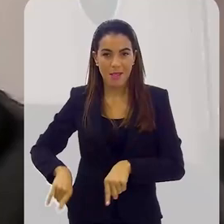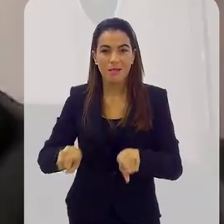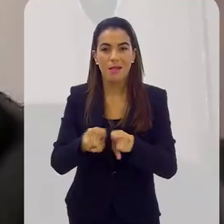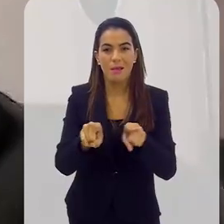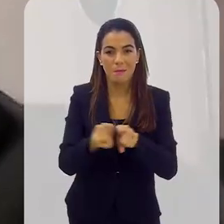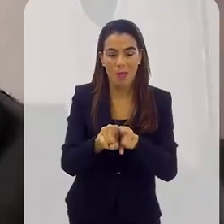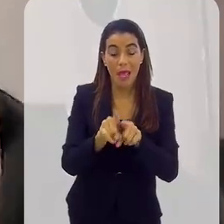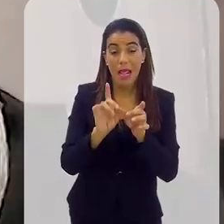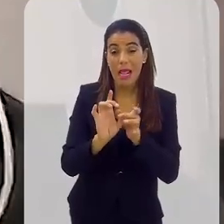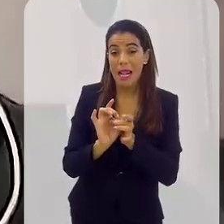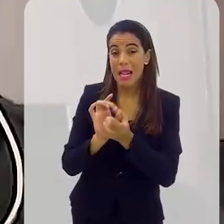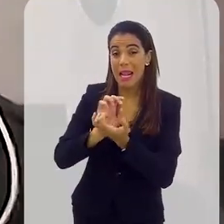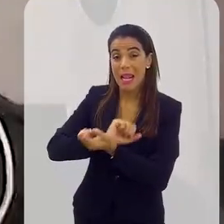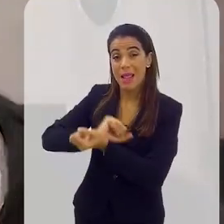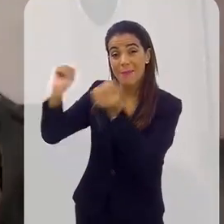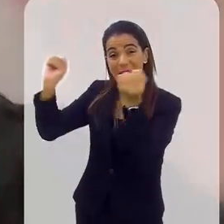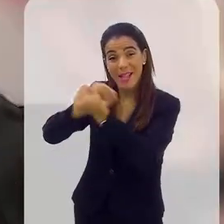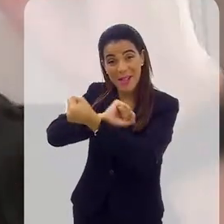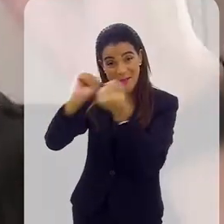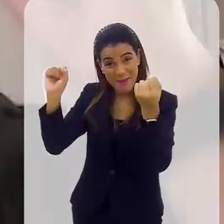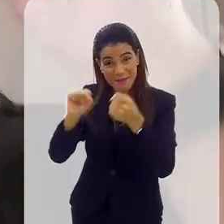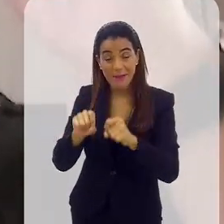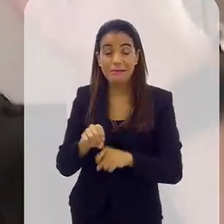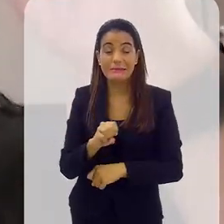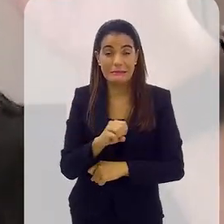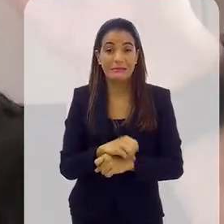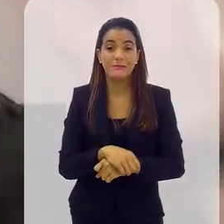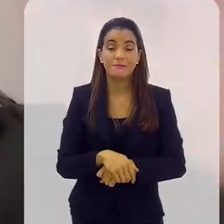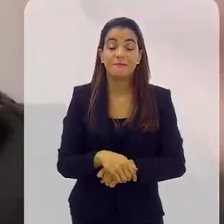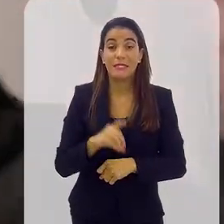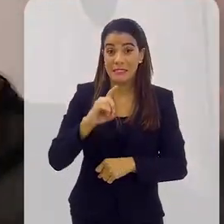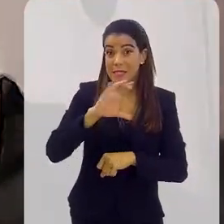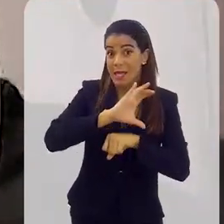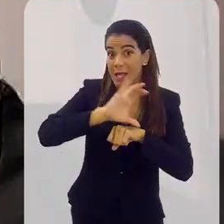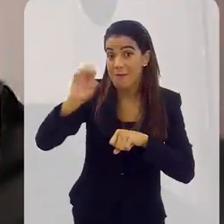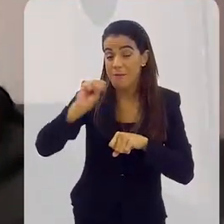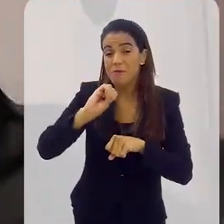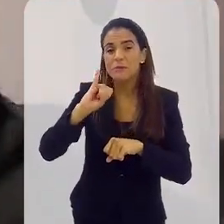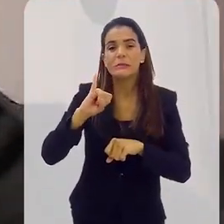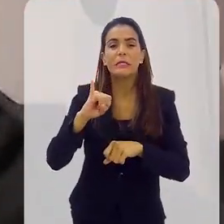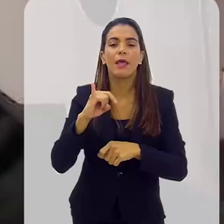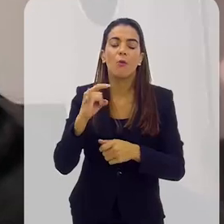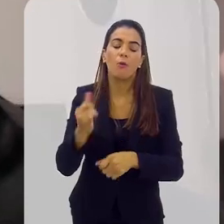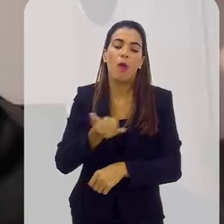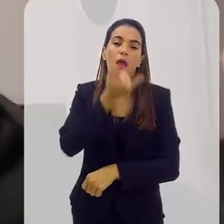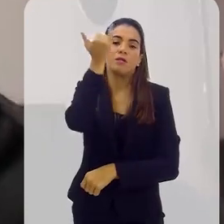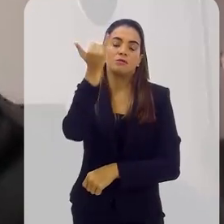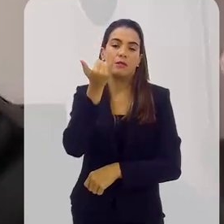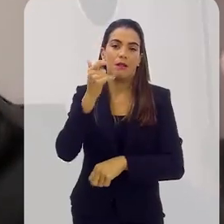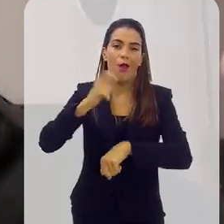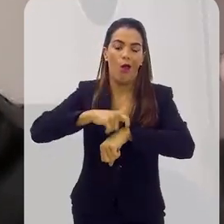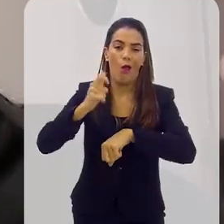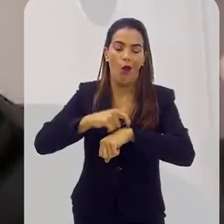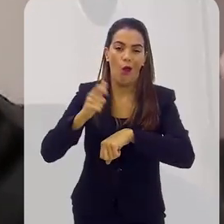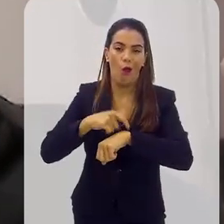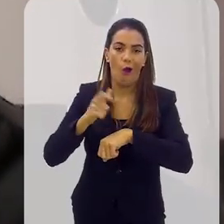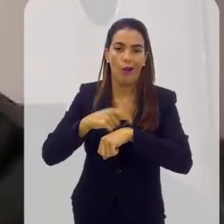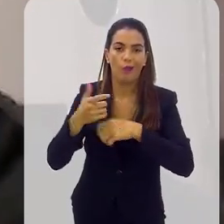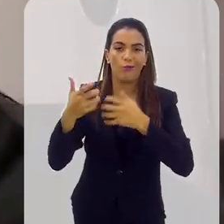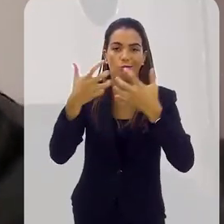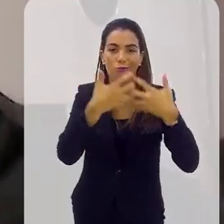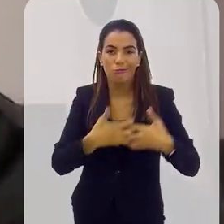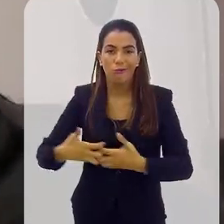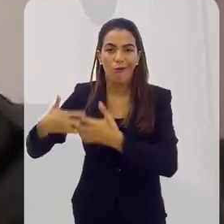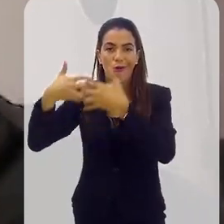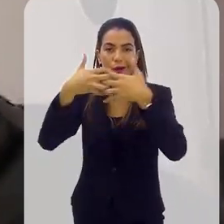de Liberdade Liberdade. Ia ser um vice-campeonato se não fosse um acidente, uma demora no desmonte das alegorias, né?